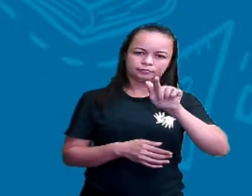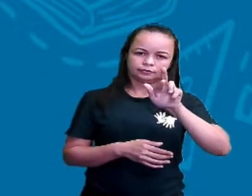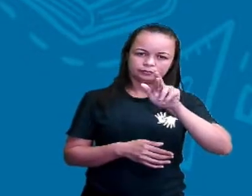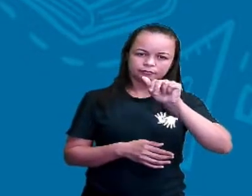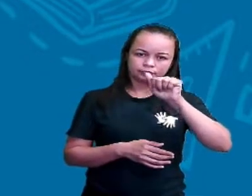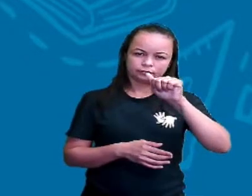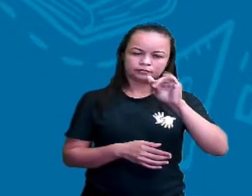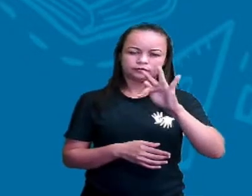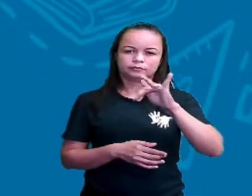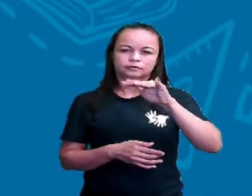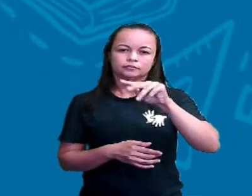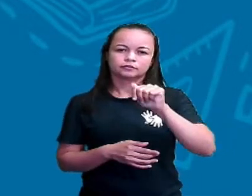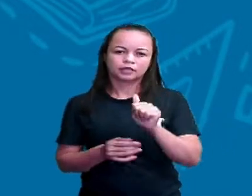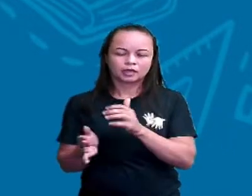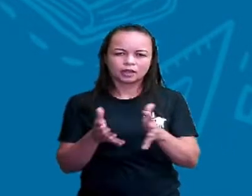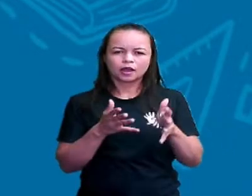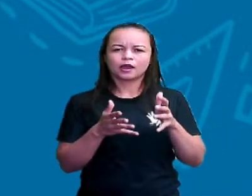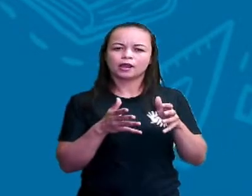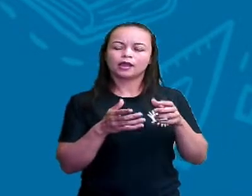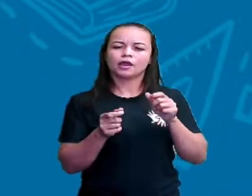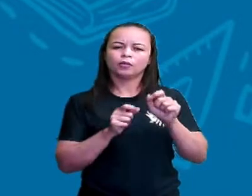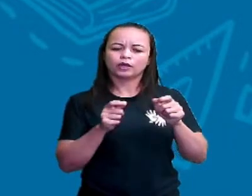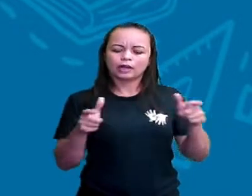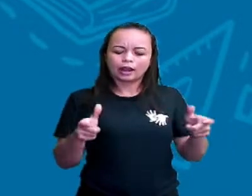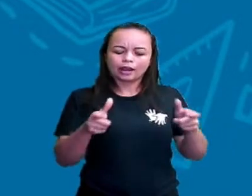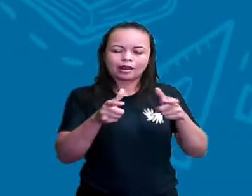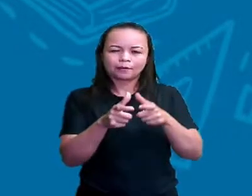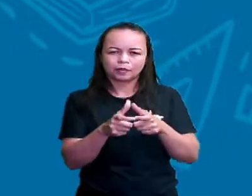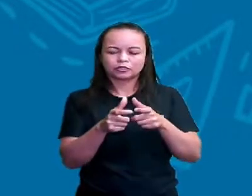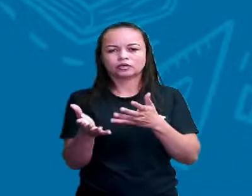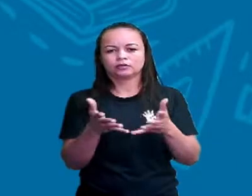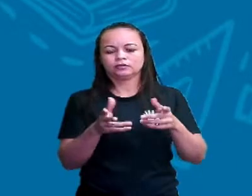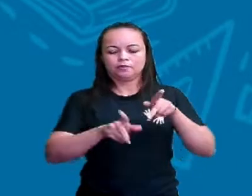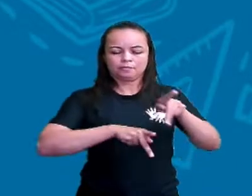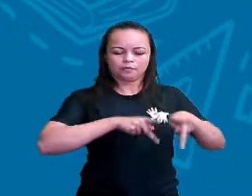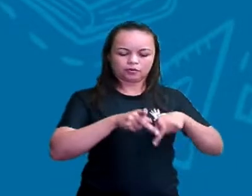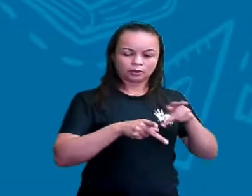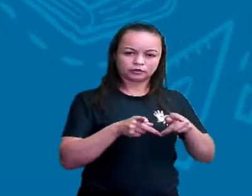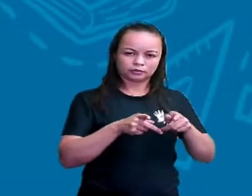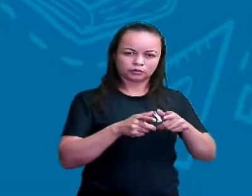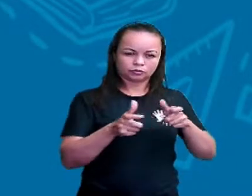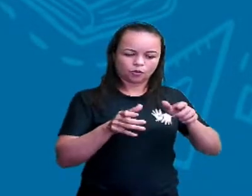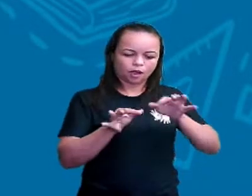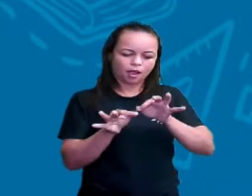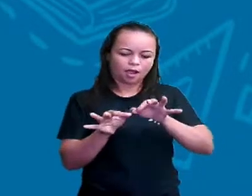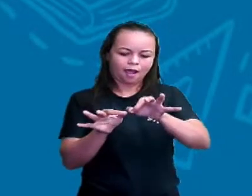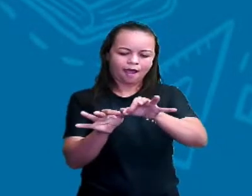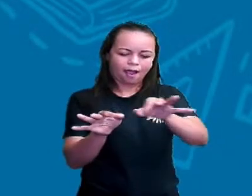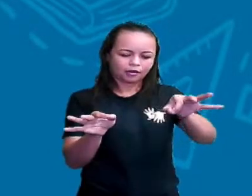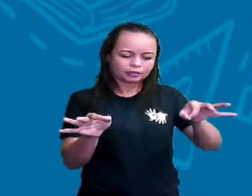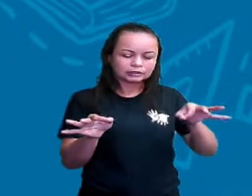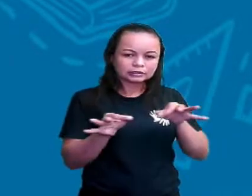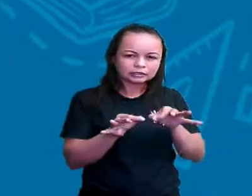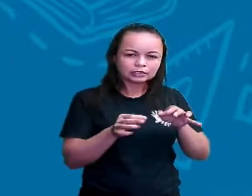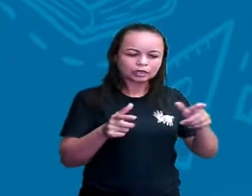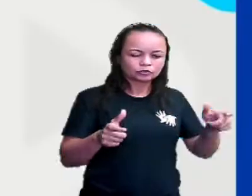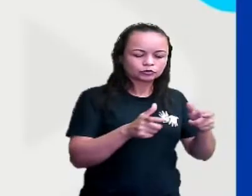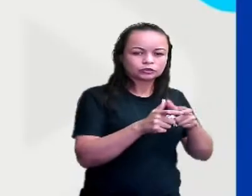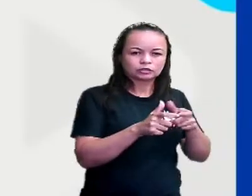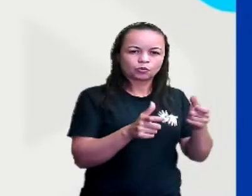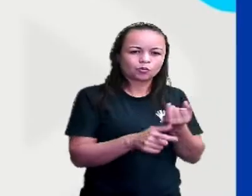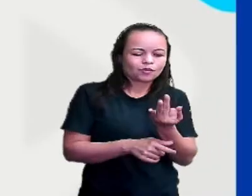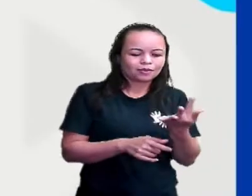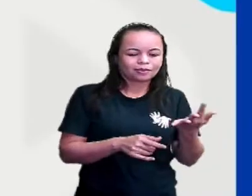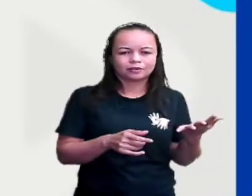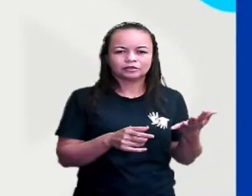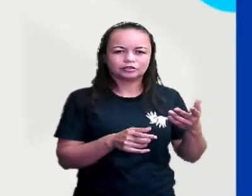a população de um local pela área territorial. Então, a quantidade, o quantitativo de